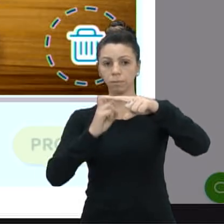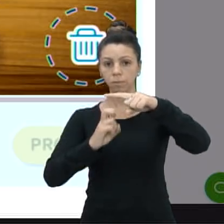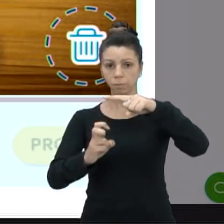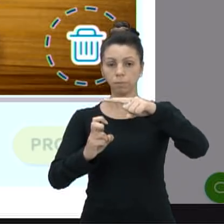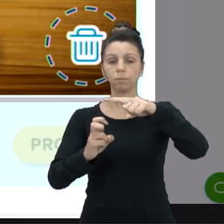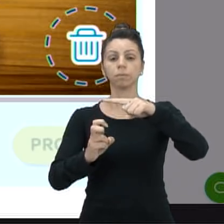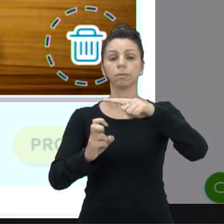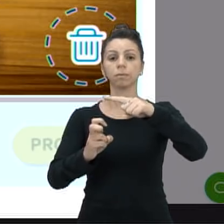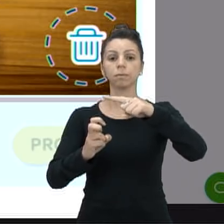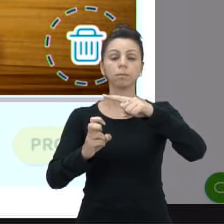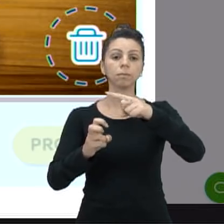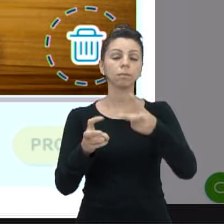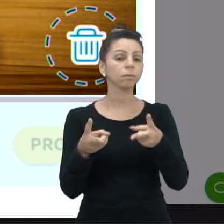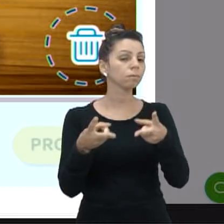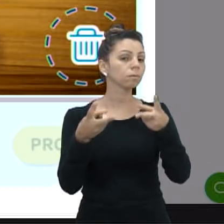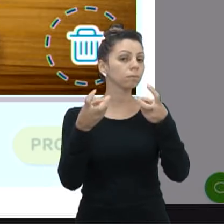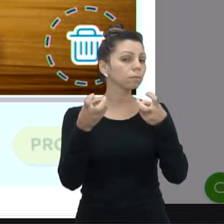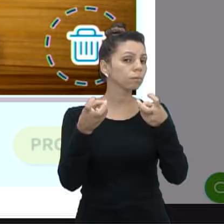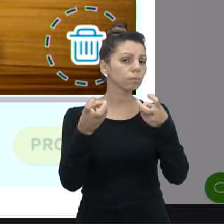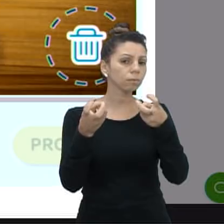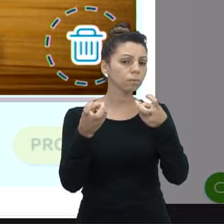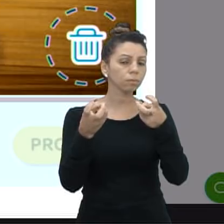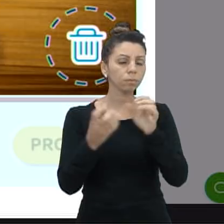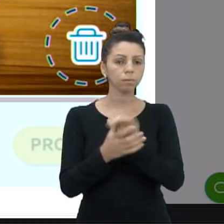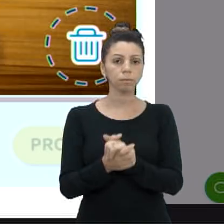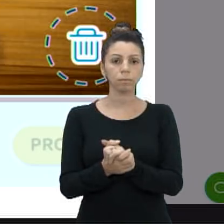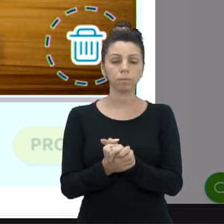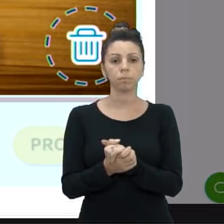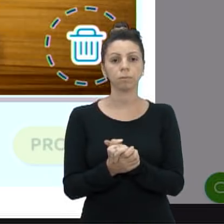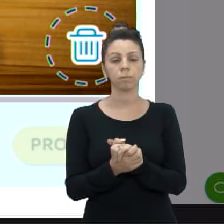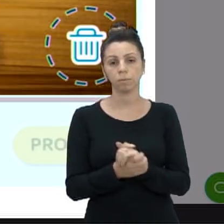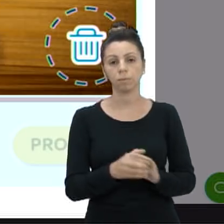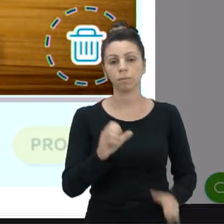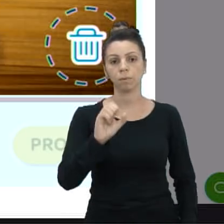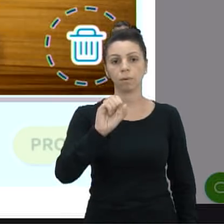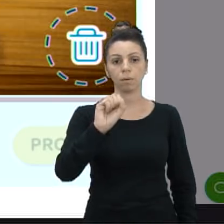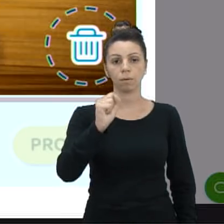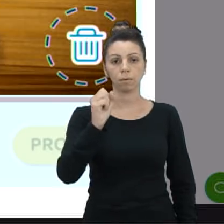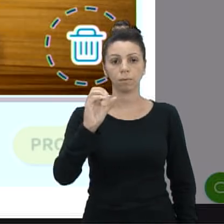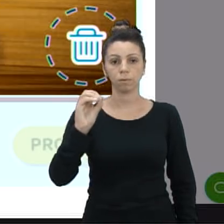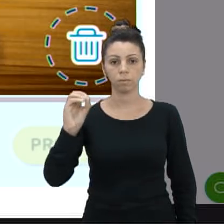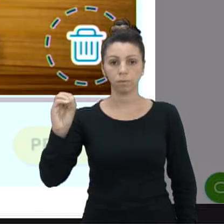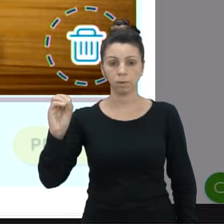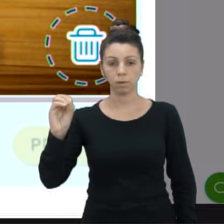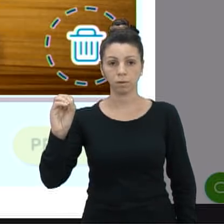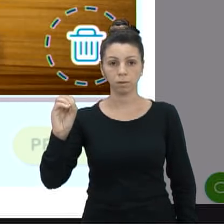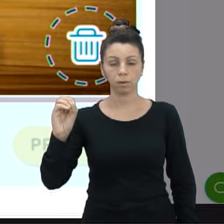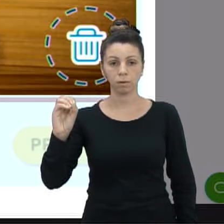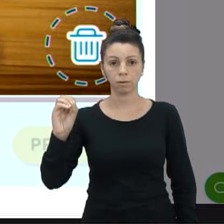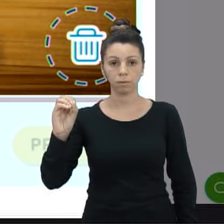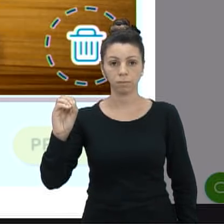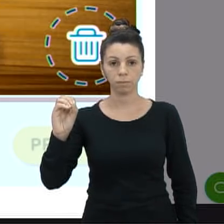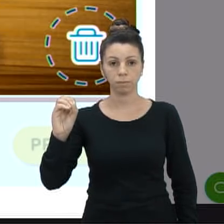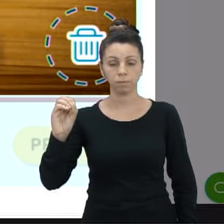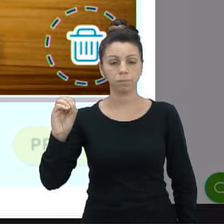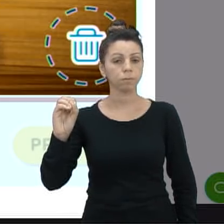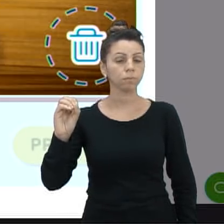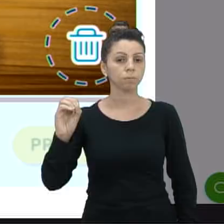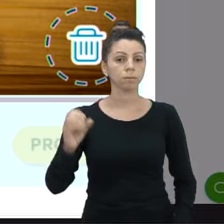4/5, os senhores vão perceber que vai dar 800 gramas. Então, olha, 800. E